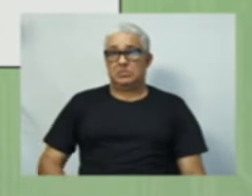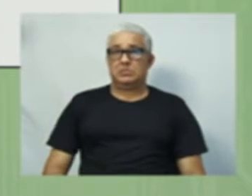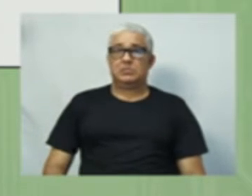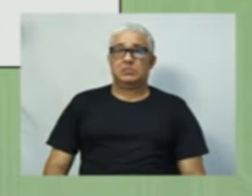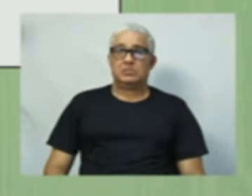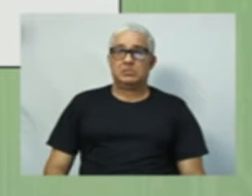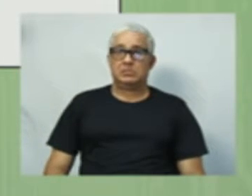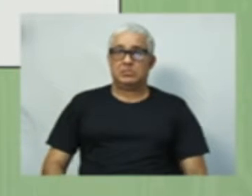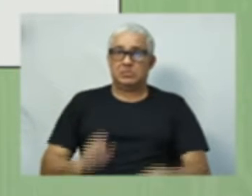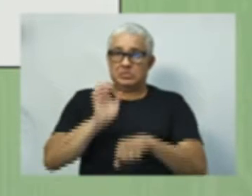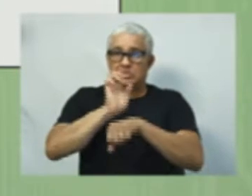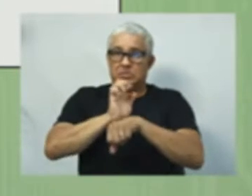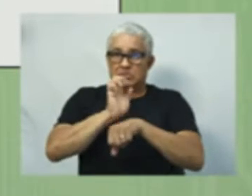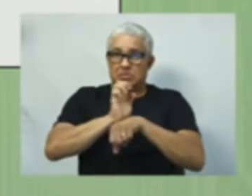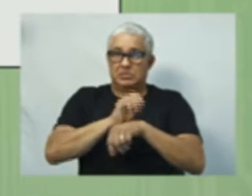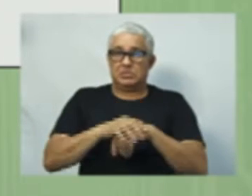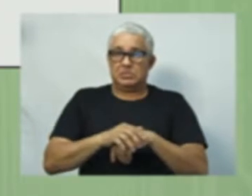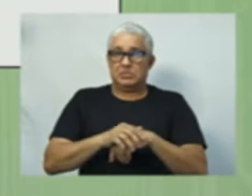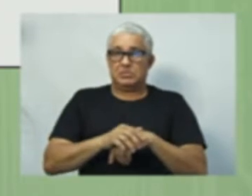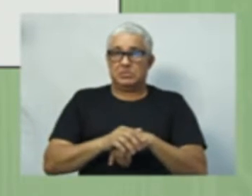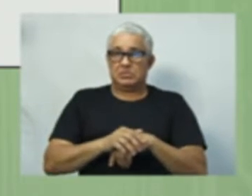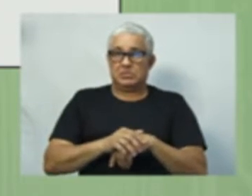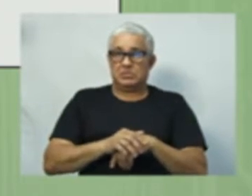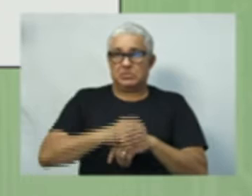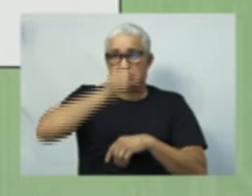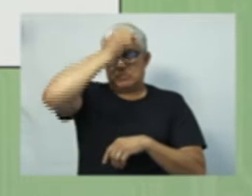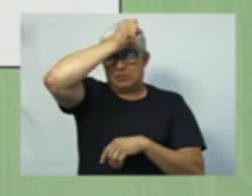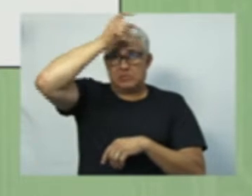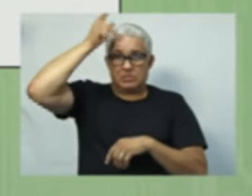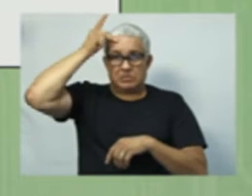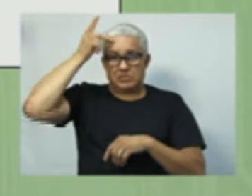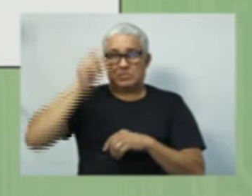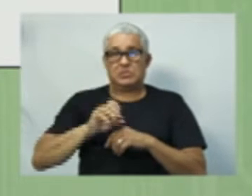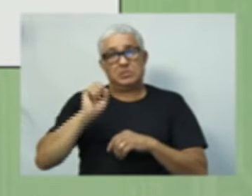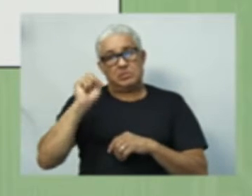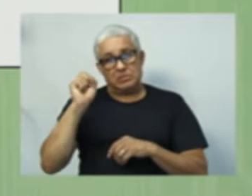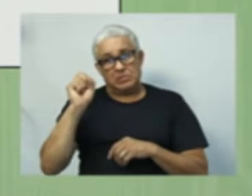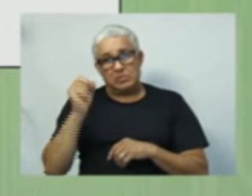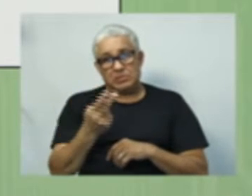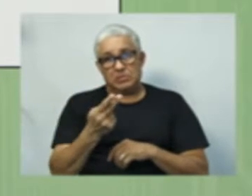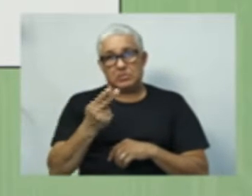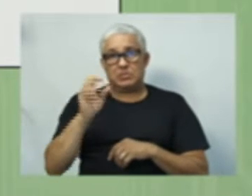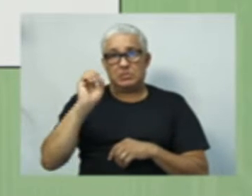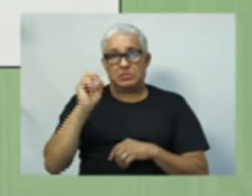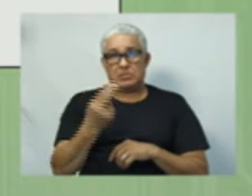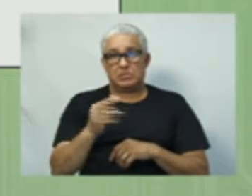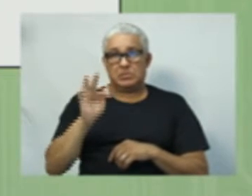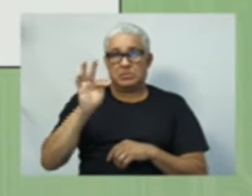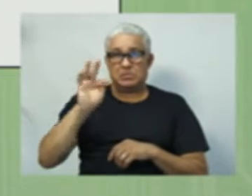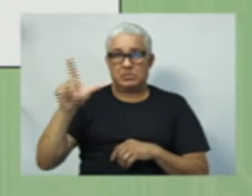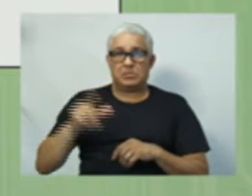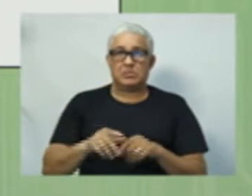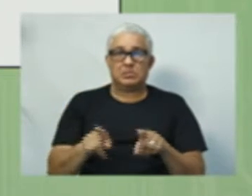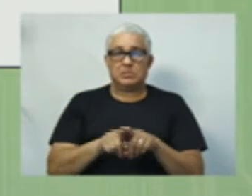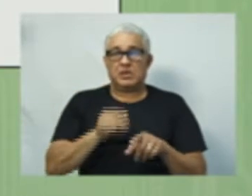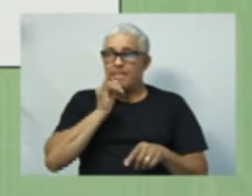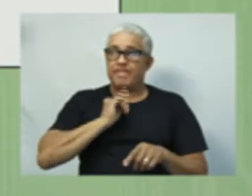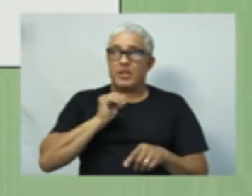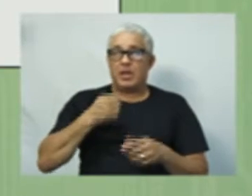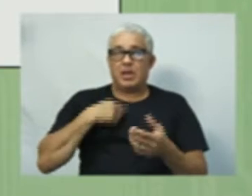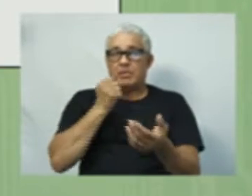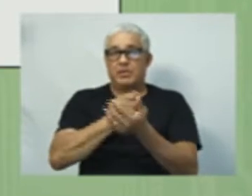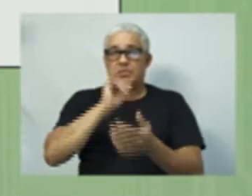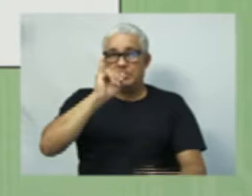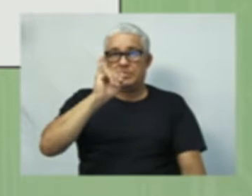esfera estadual e da esfera municipal. Então, quando você paga ali seu ISS,